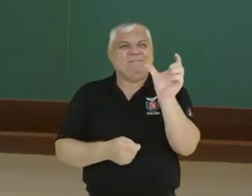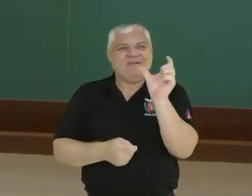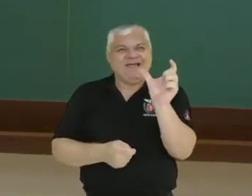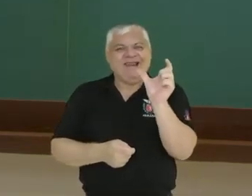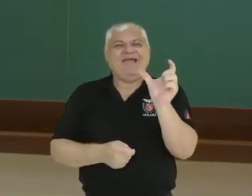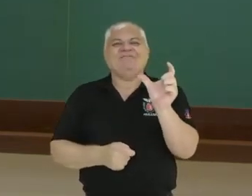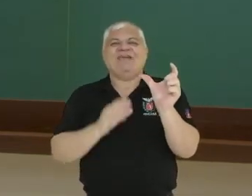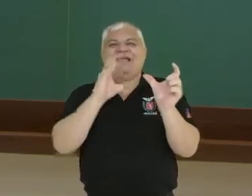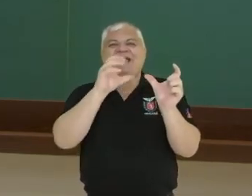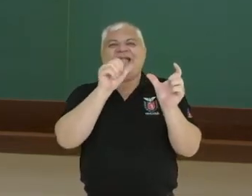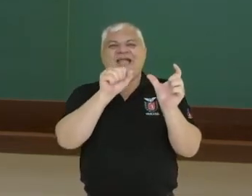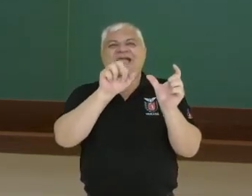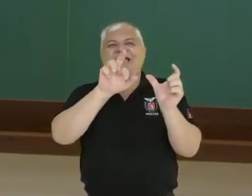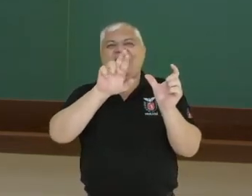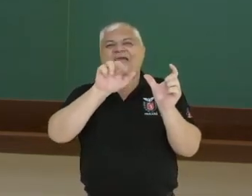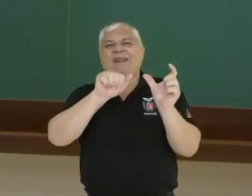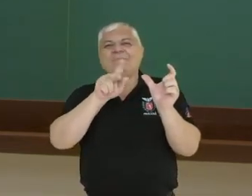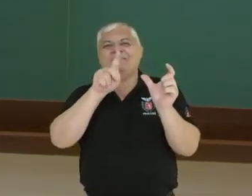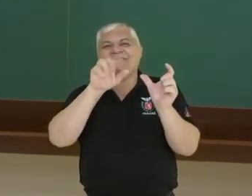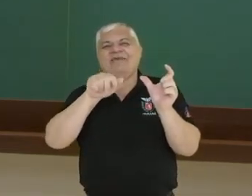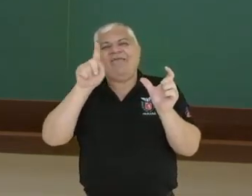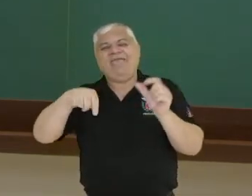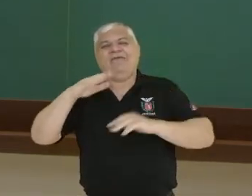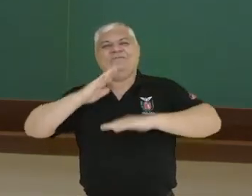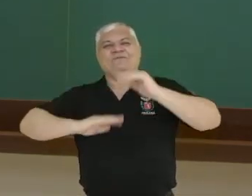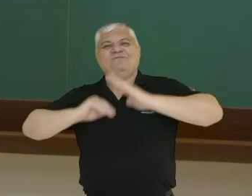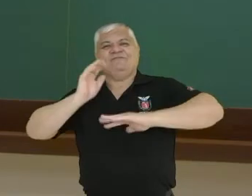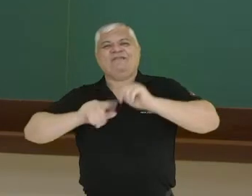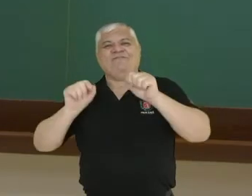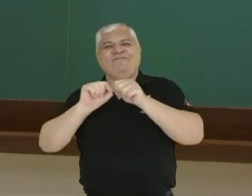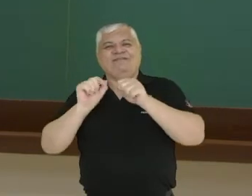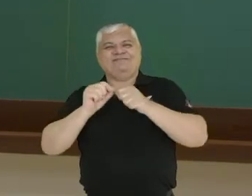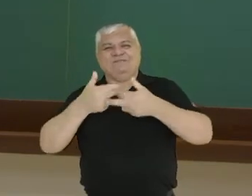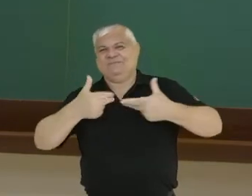de uma profissão, beleza? Muito bem.